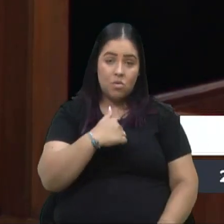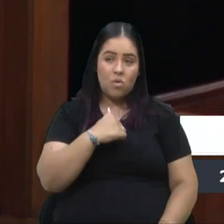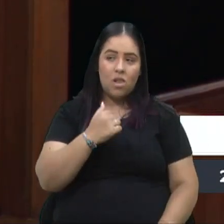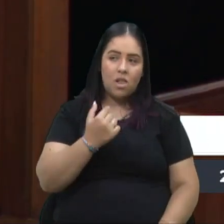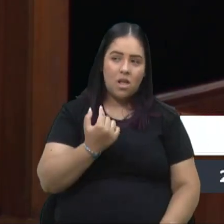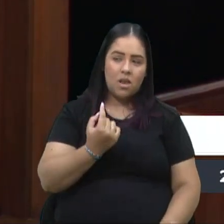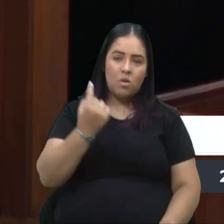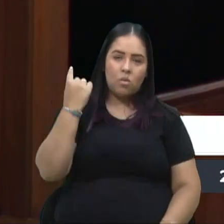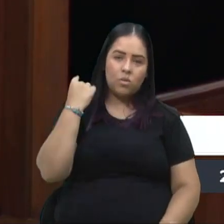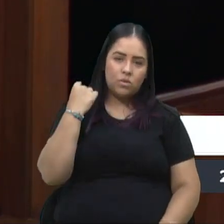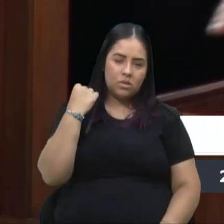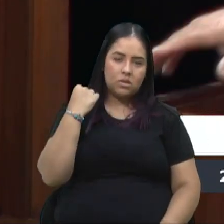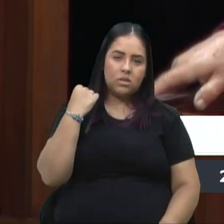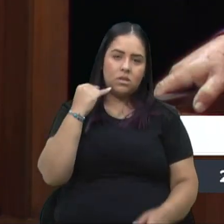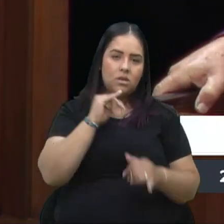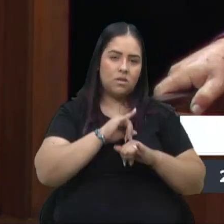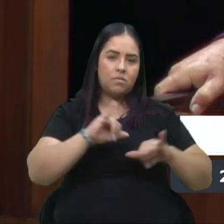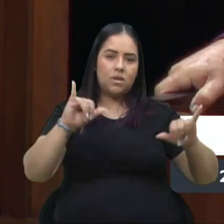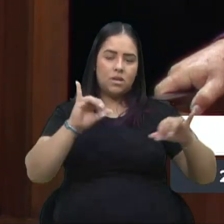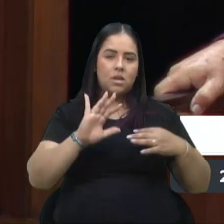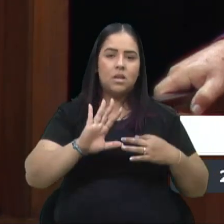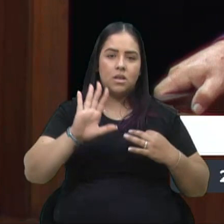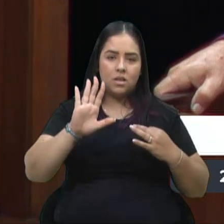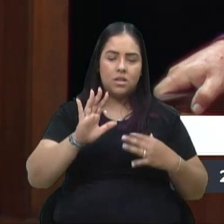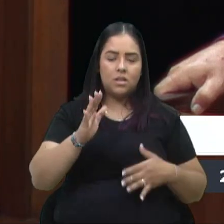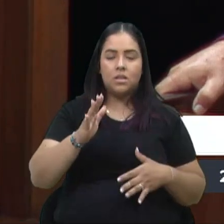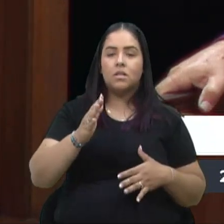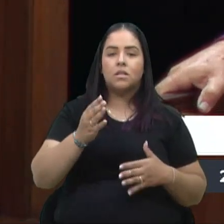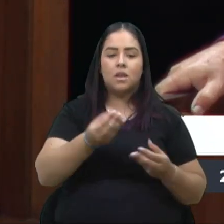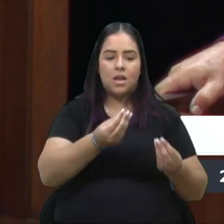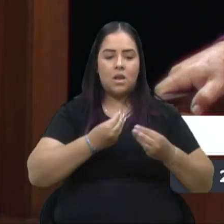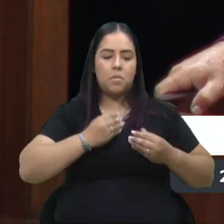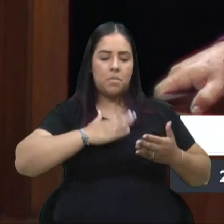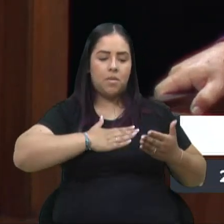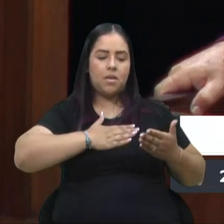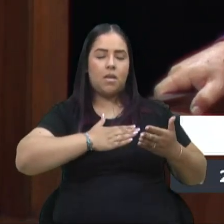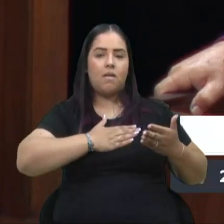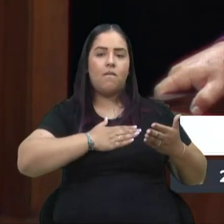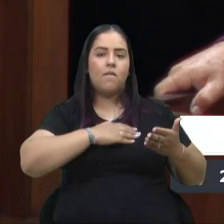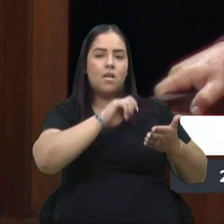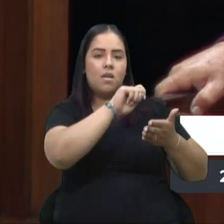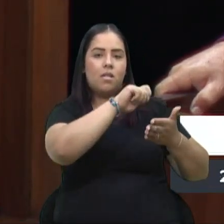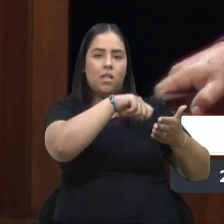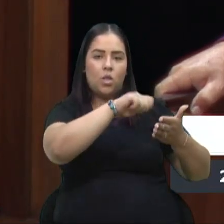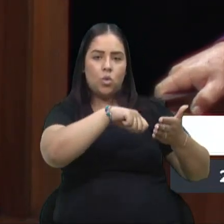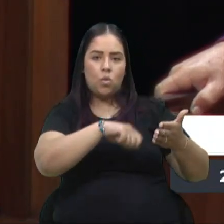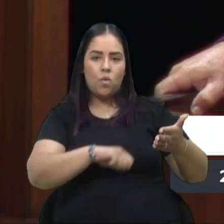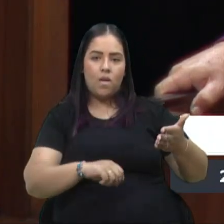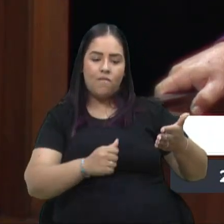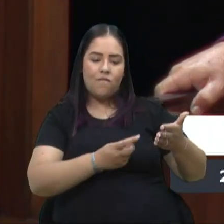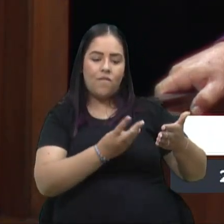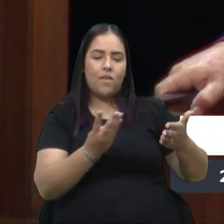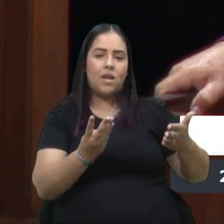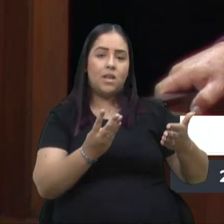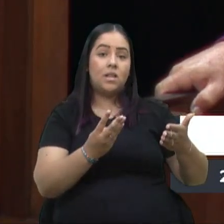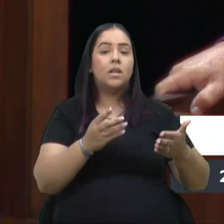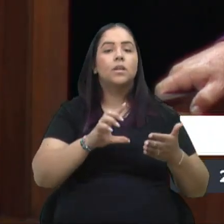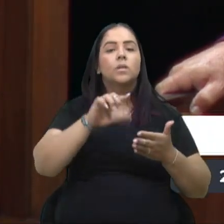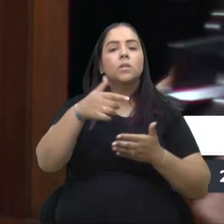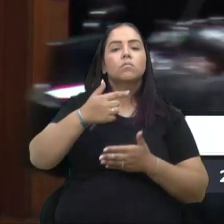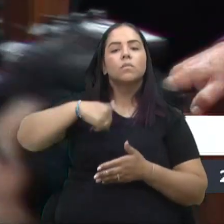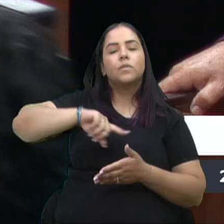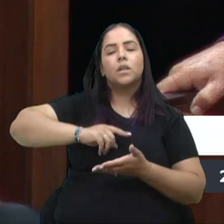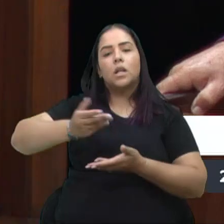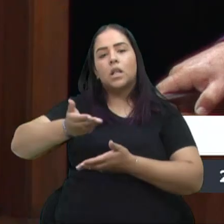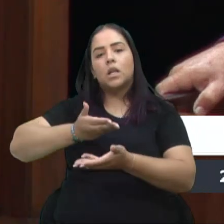na outra campanha que me entregaram um baixo assinado e pós Isso vai ser atendida toda aquela região ali o